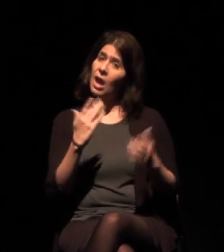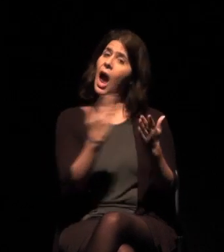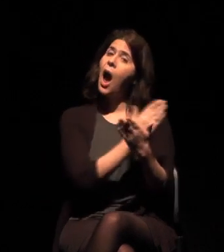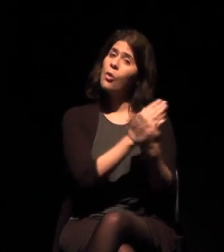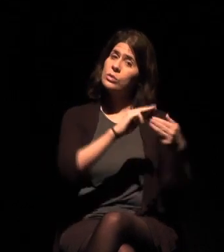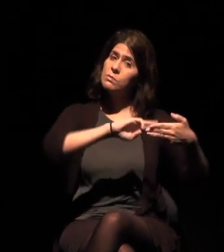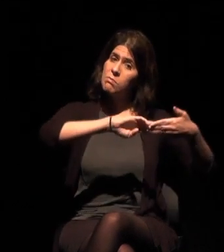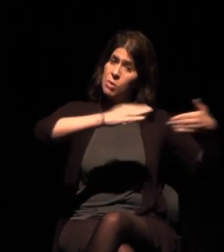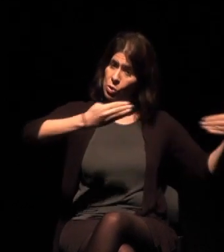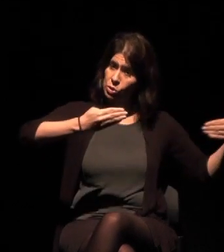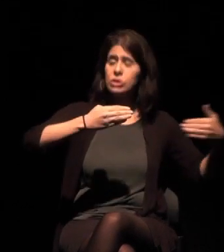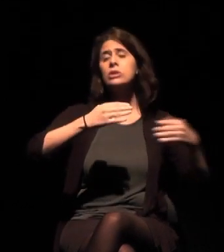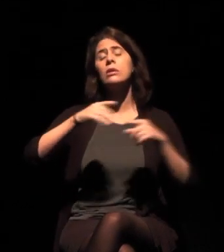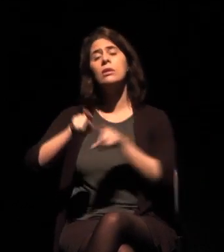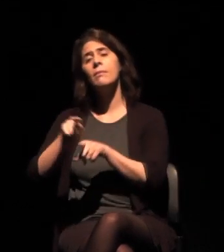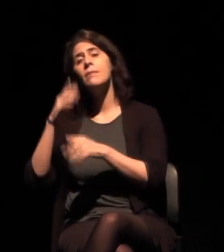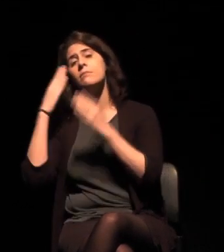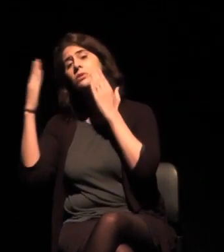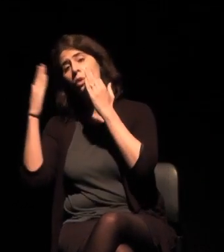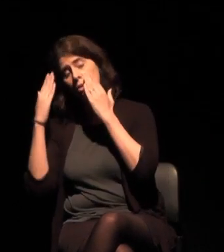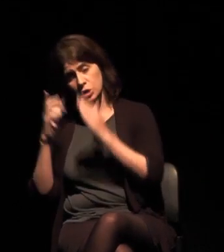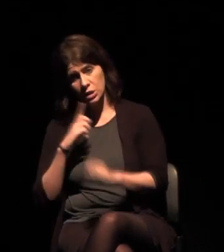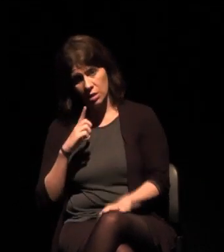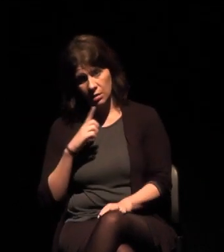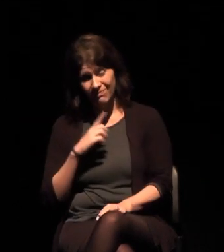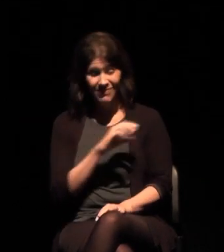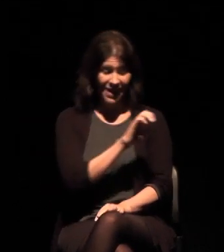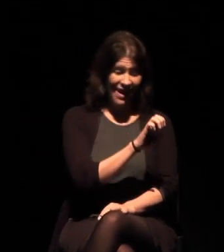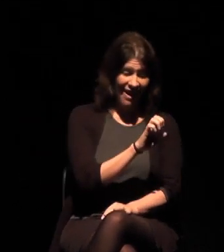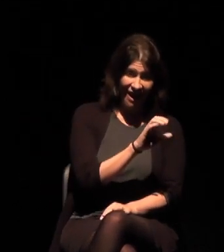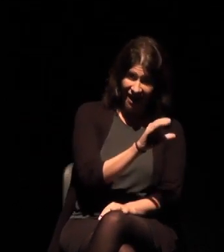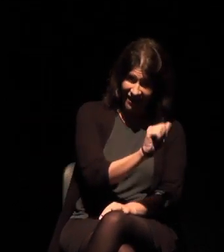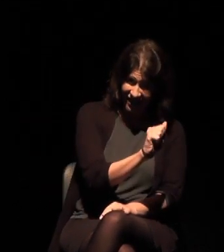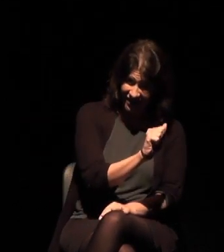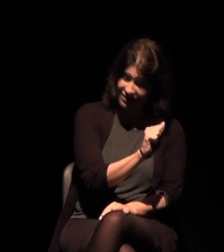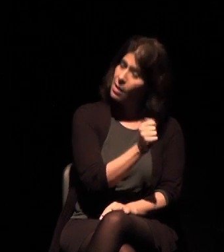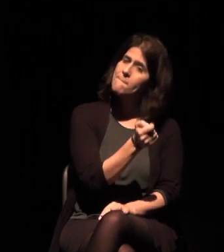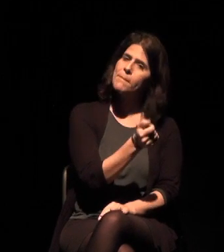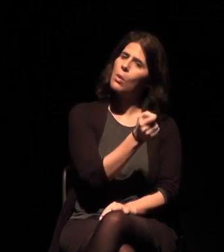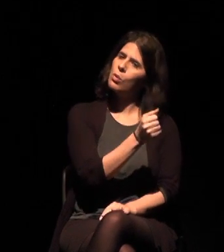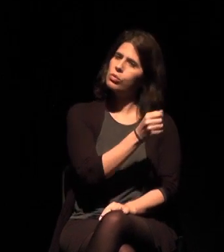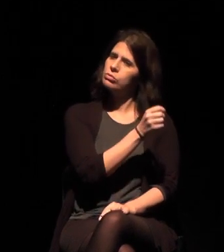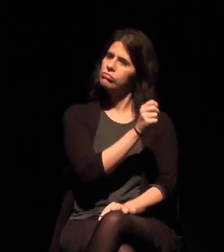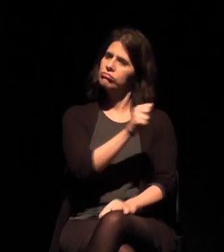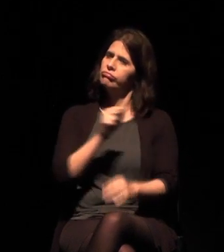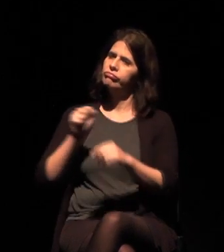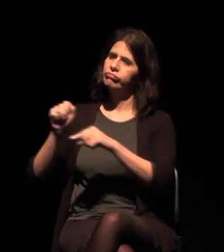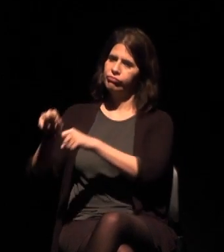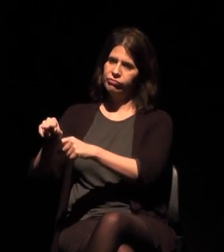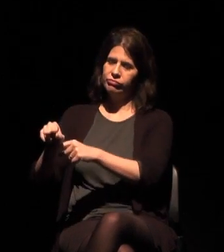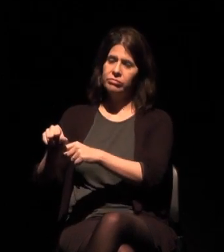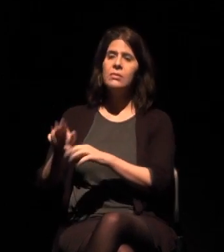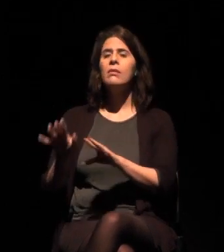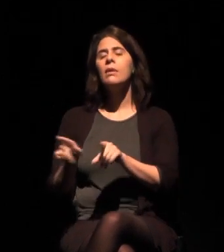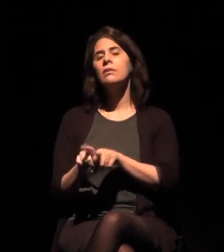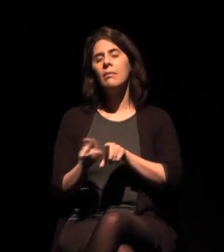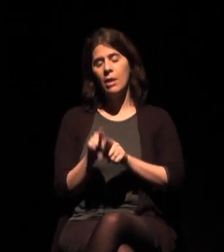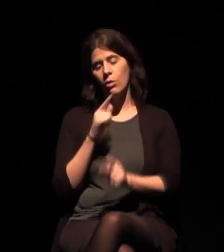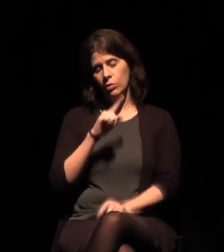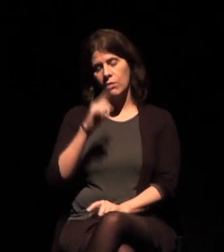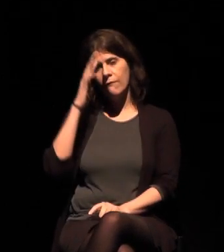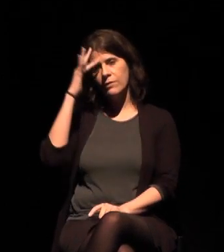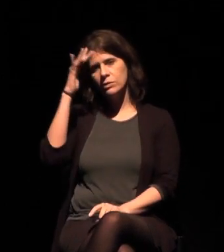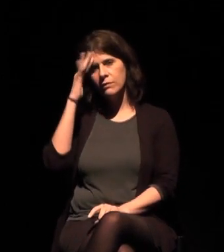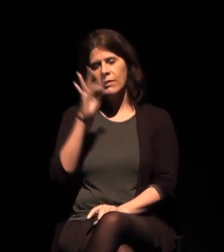psicologia também é da época pouco então falando especificamente da erc mas também da da felej que a filosofia